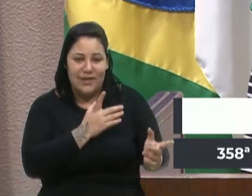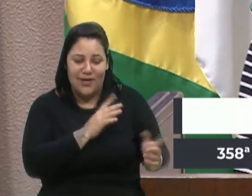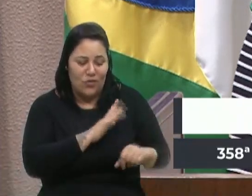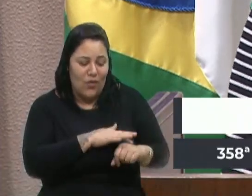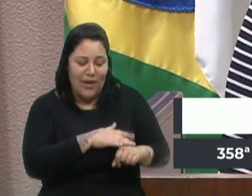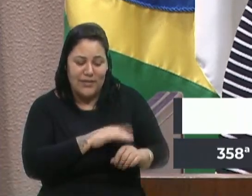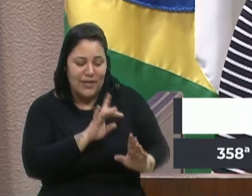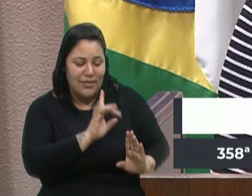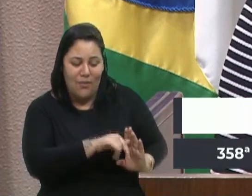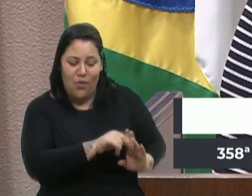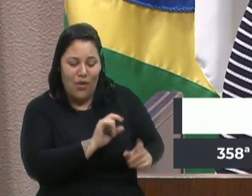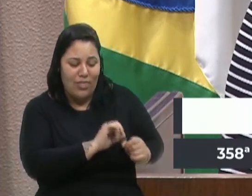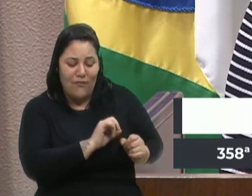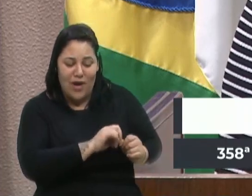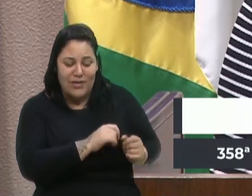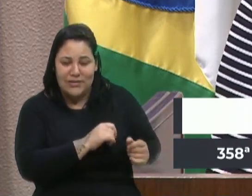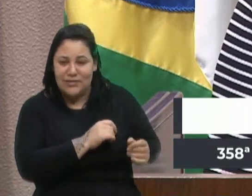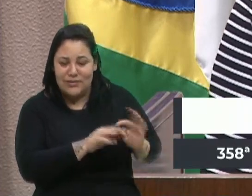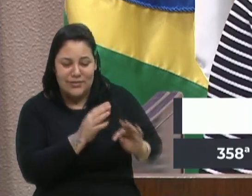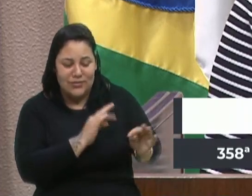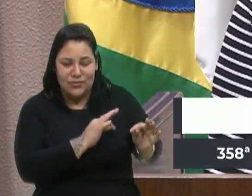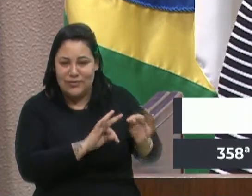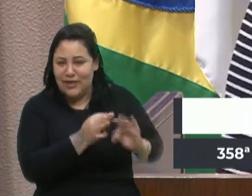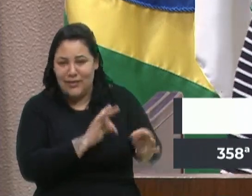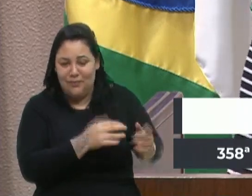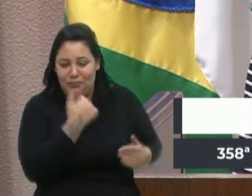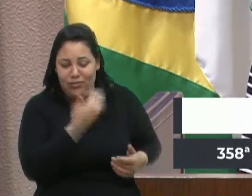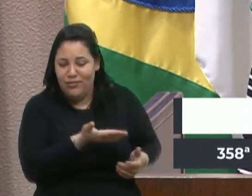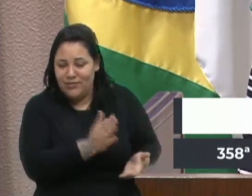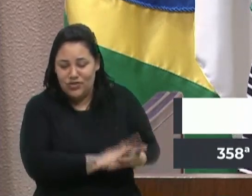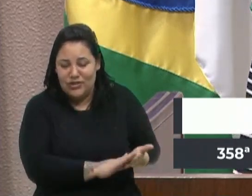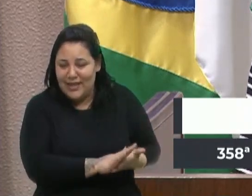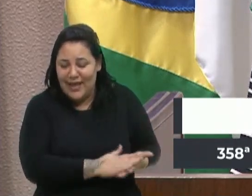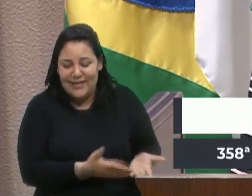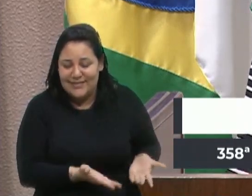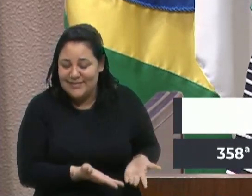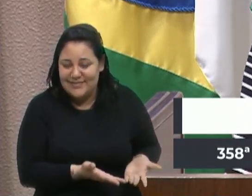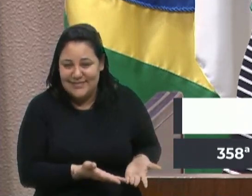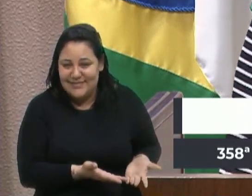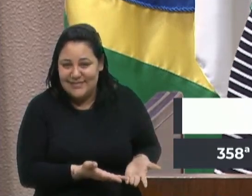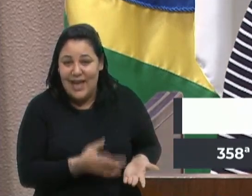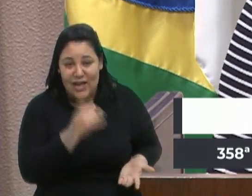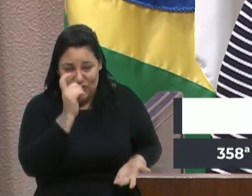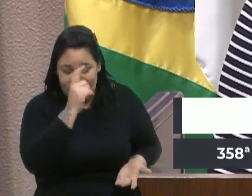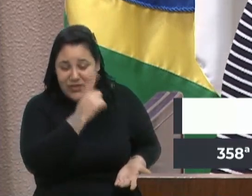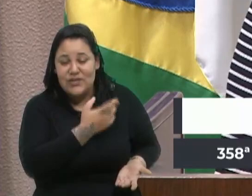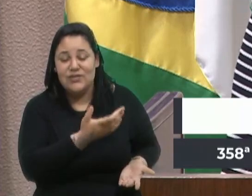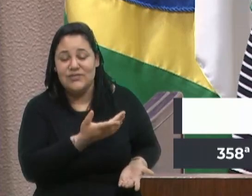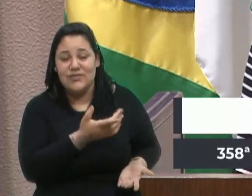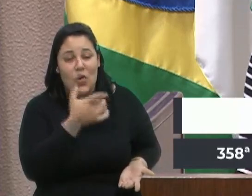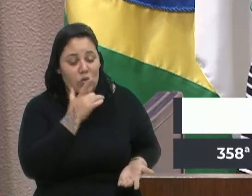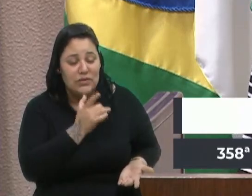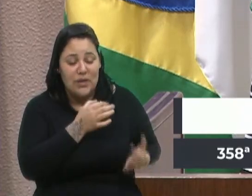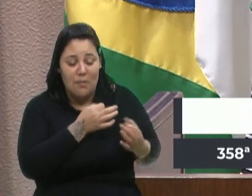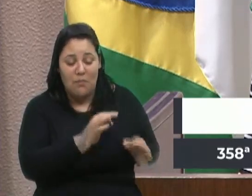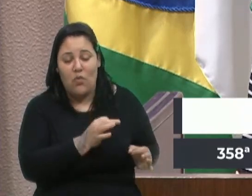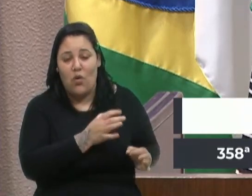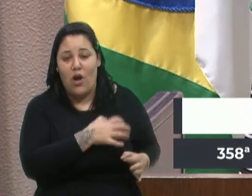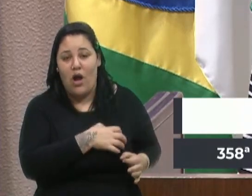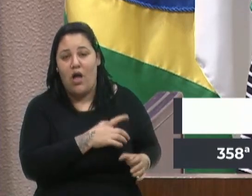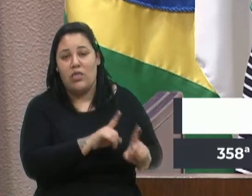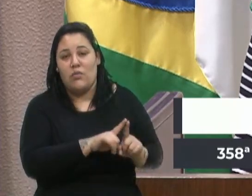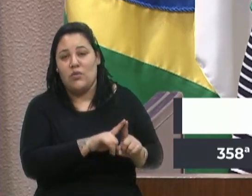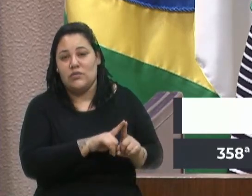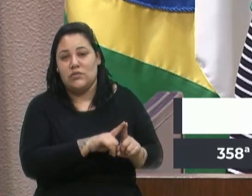depois não ter uma consequência, fica difícil, né? Já lhe concedo. Então, aqui